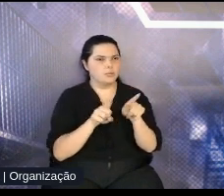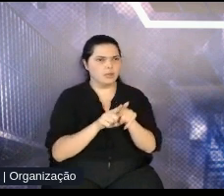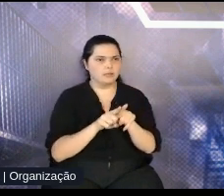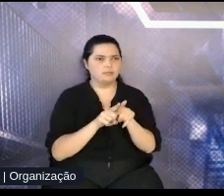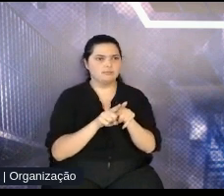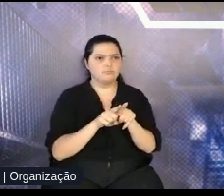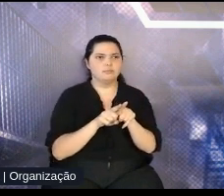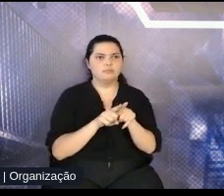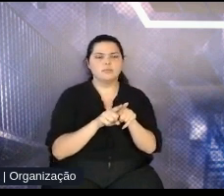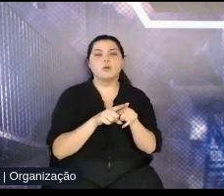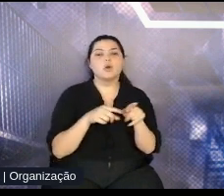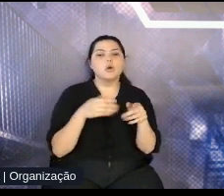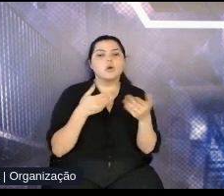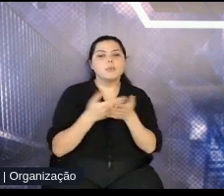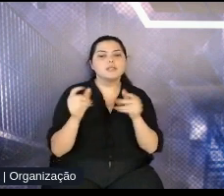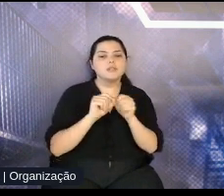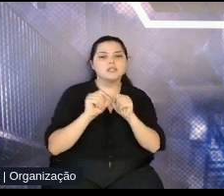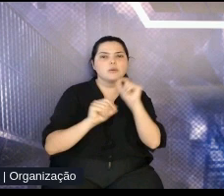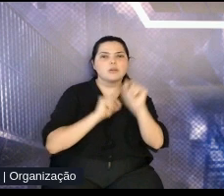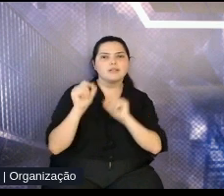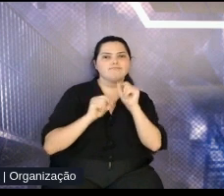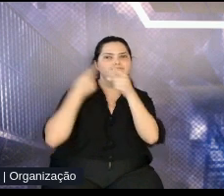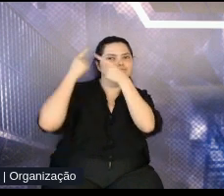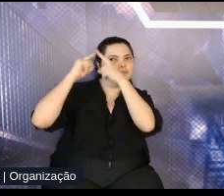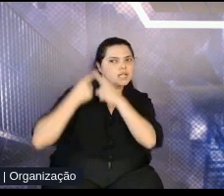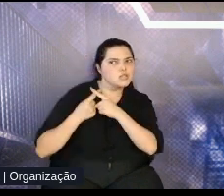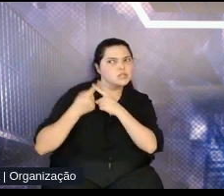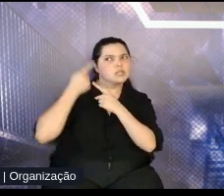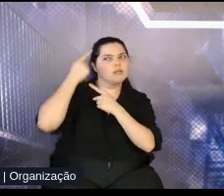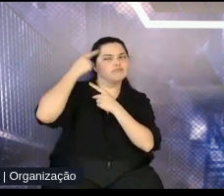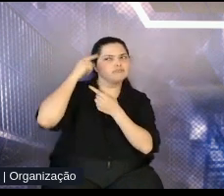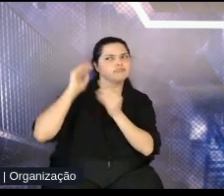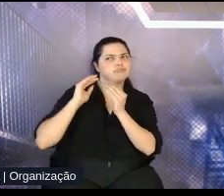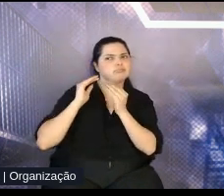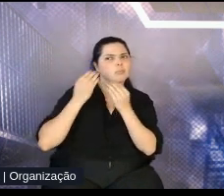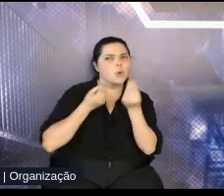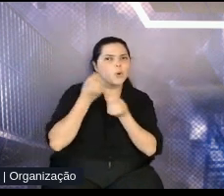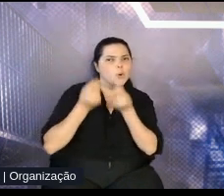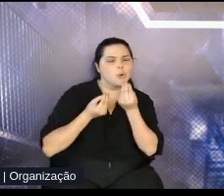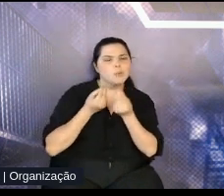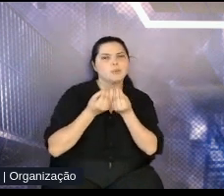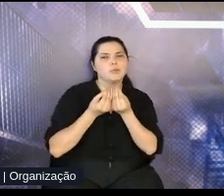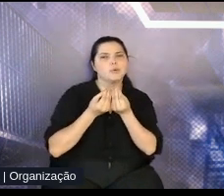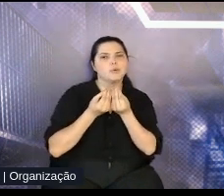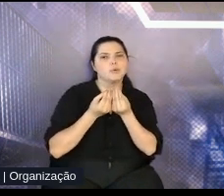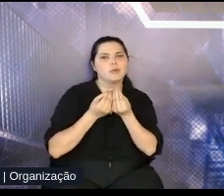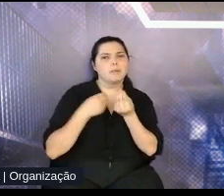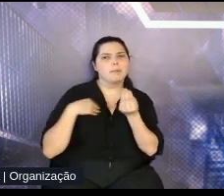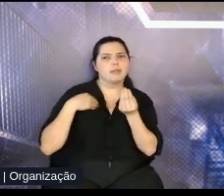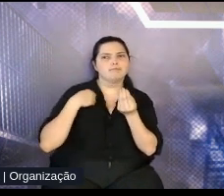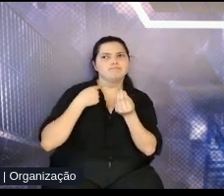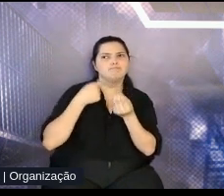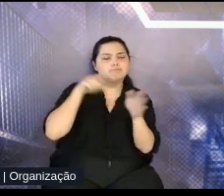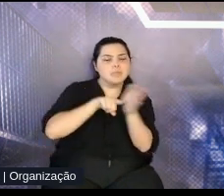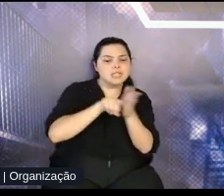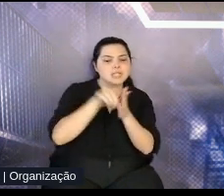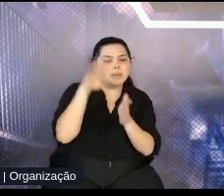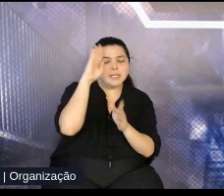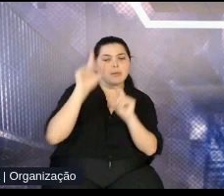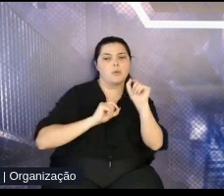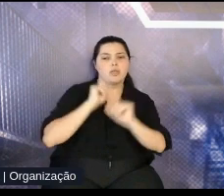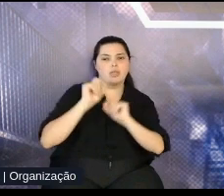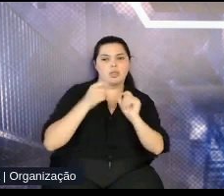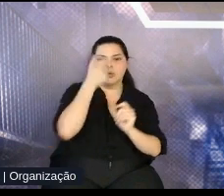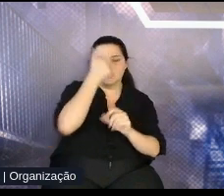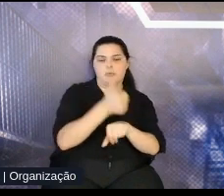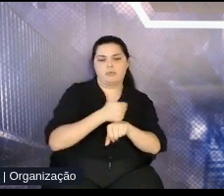a pegar várias linhas nessa frente. Só que aí, qual o ponto? A minha linha de pesquisa principal, como pesquisador, tanto